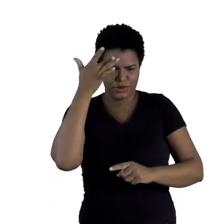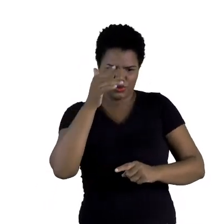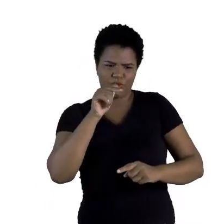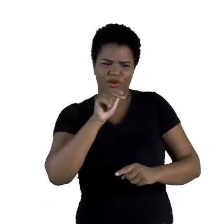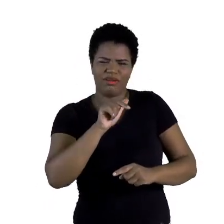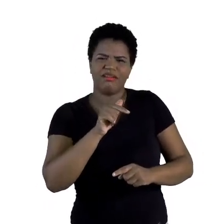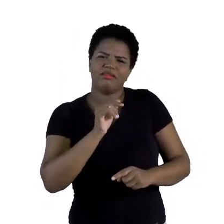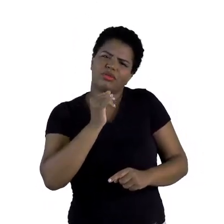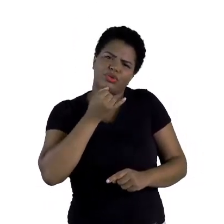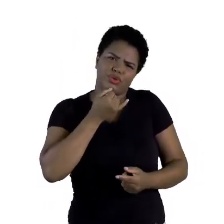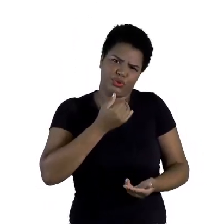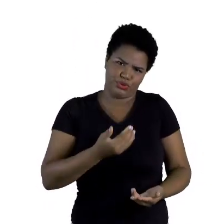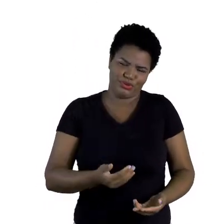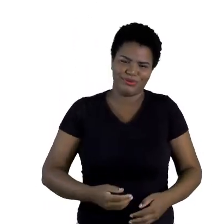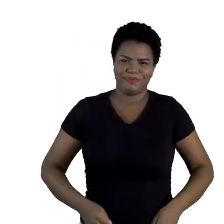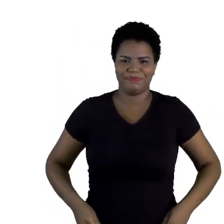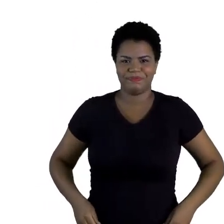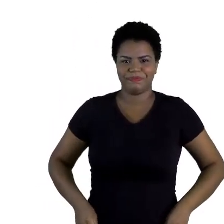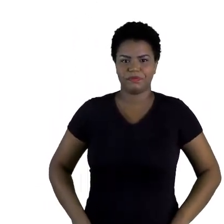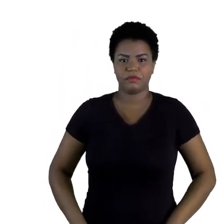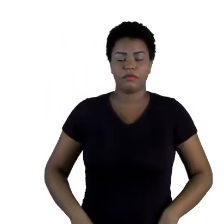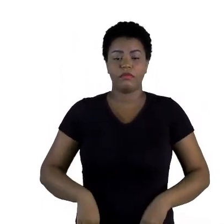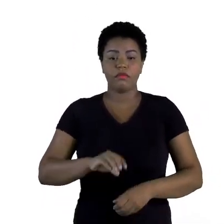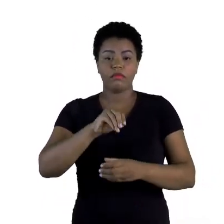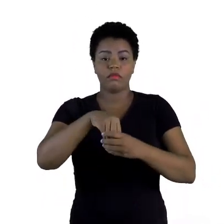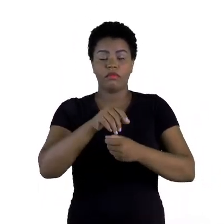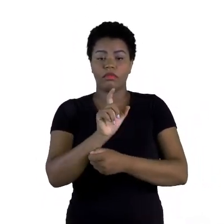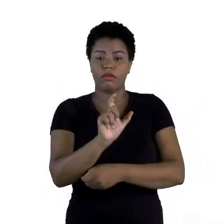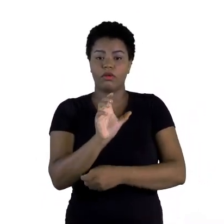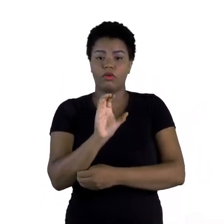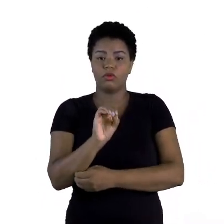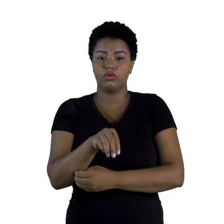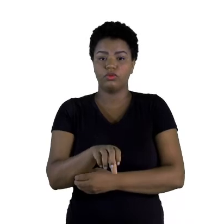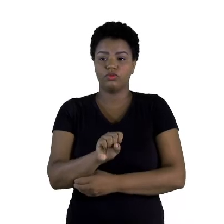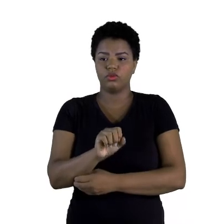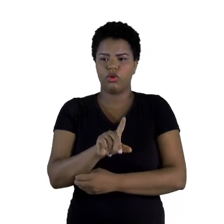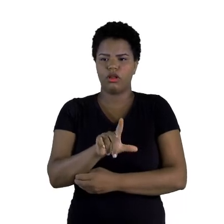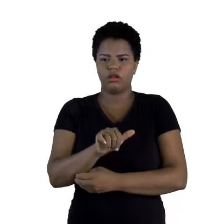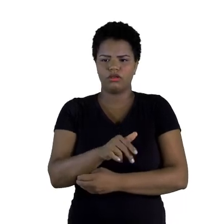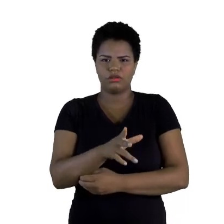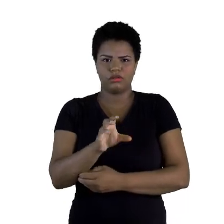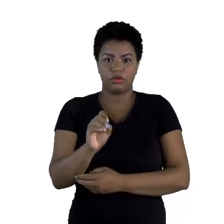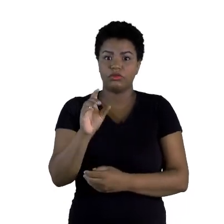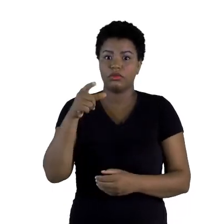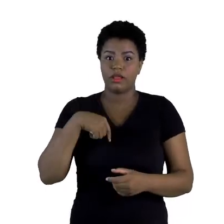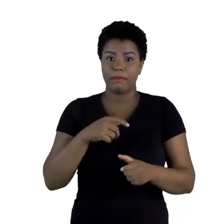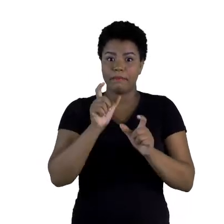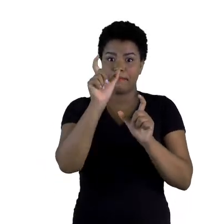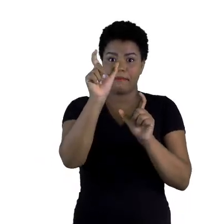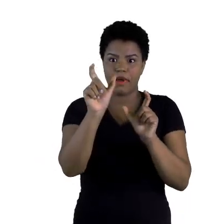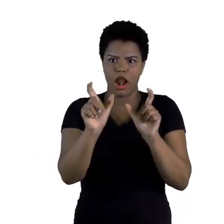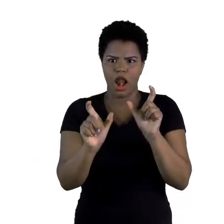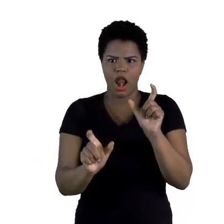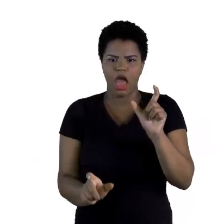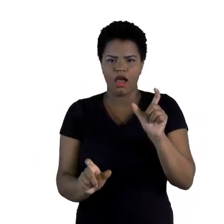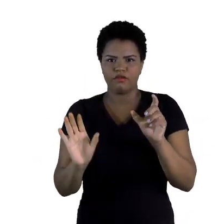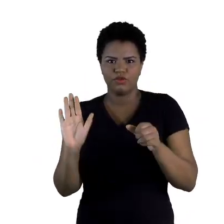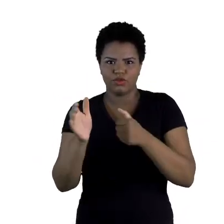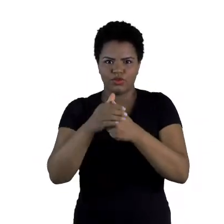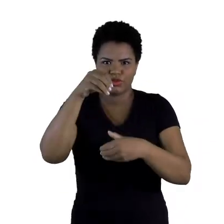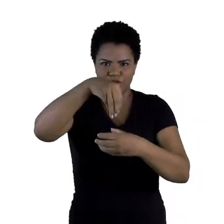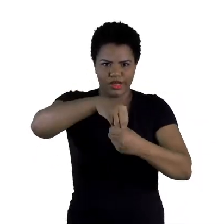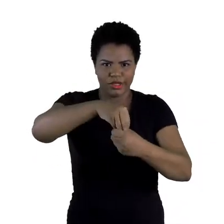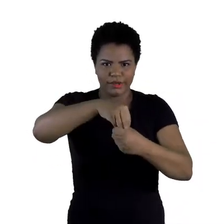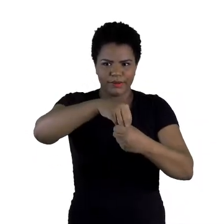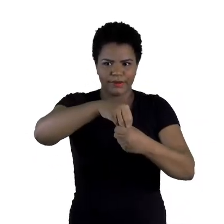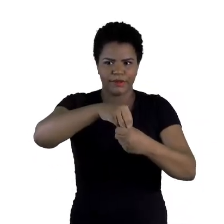triste. Dentro da palavra consolação, tem várias palavras escondidas. Olha aí, quatro palavras escondidas.